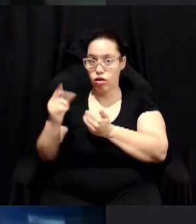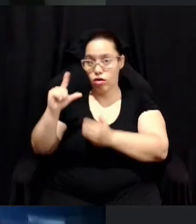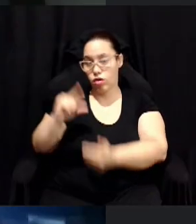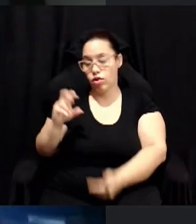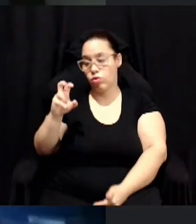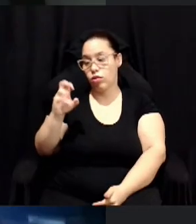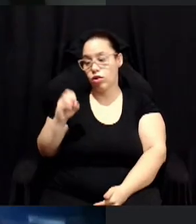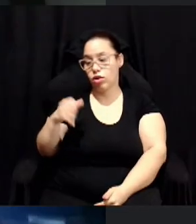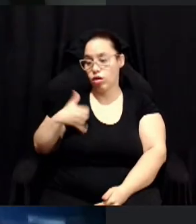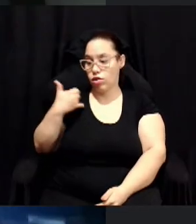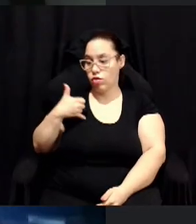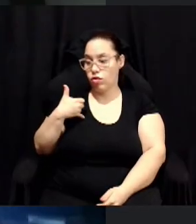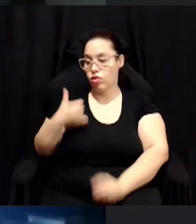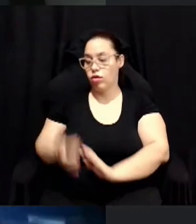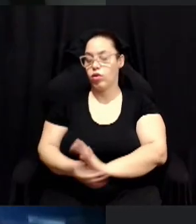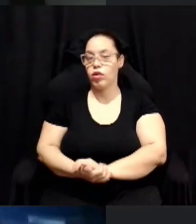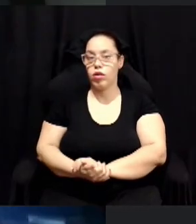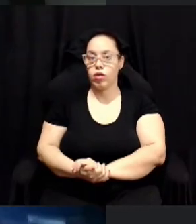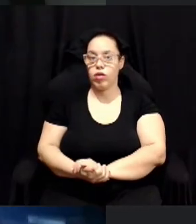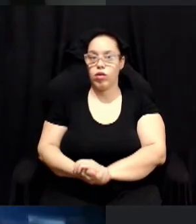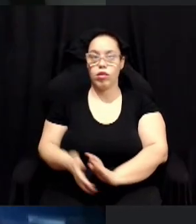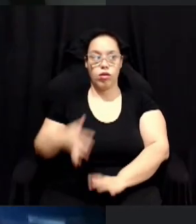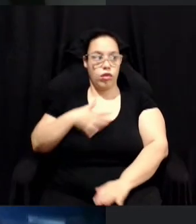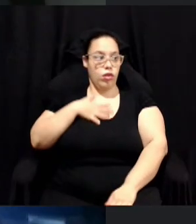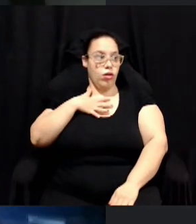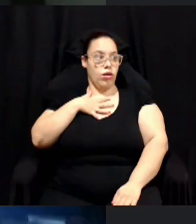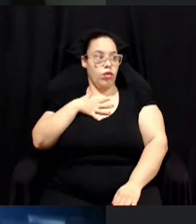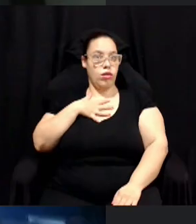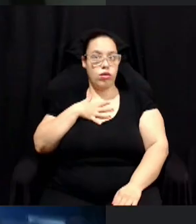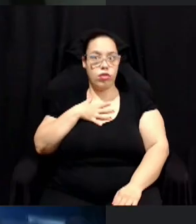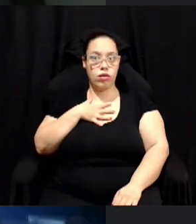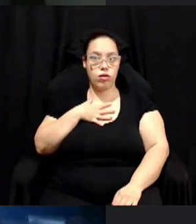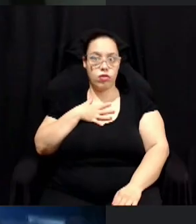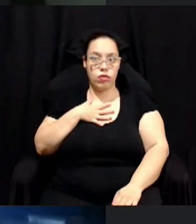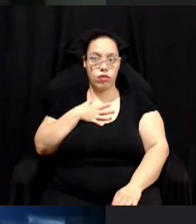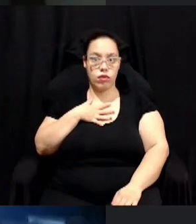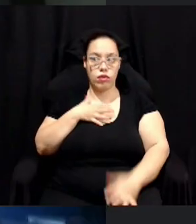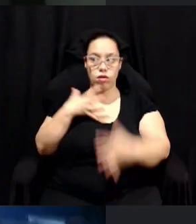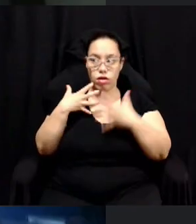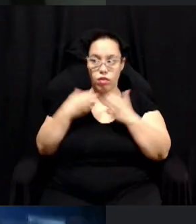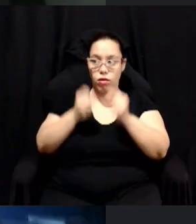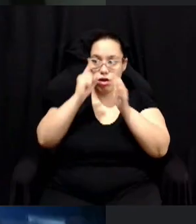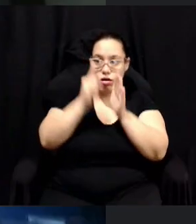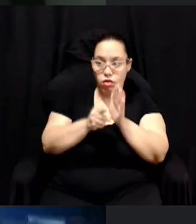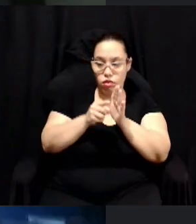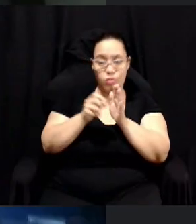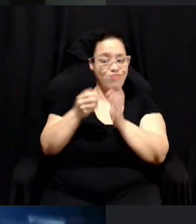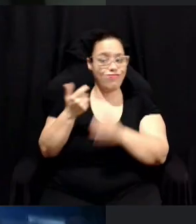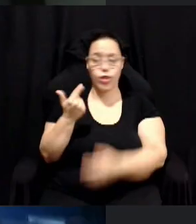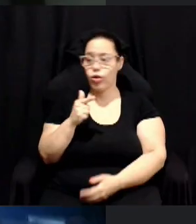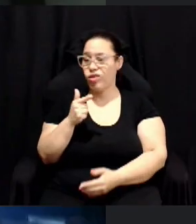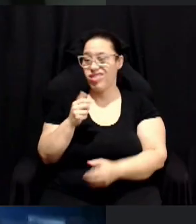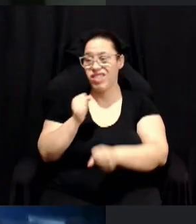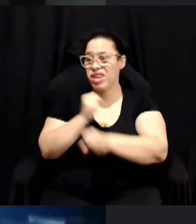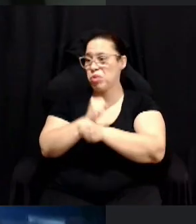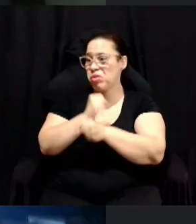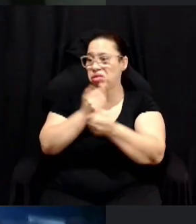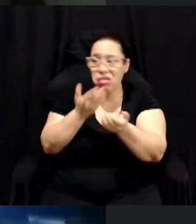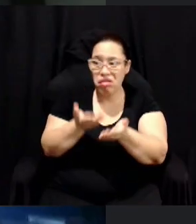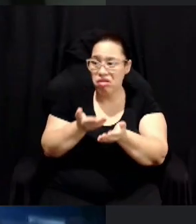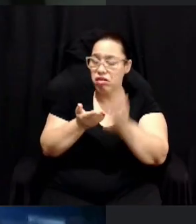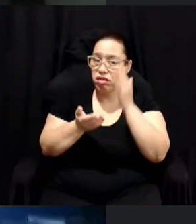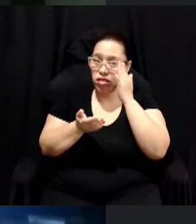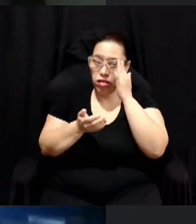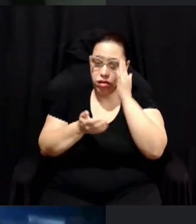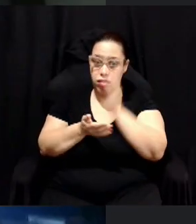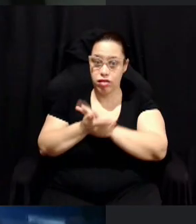idade. Aí para mim foi um baque muito grande, né, receber esse diagnóstico, eu não esperava, porque ninguém espera,